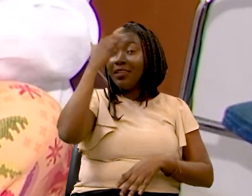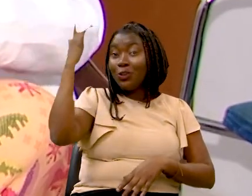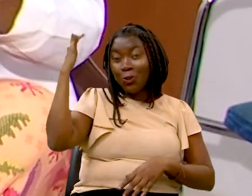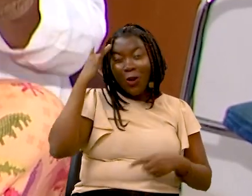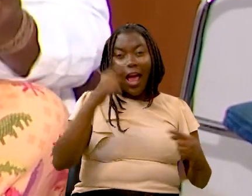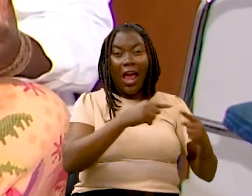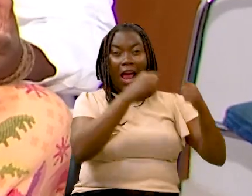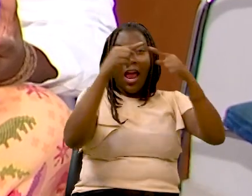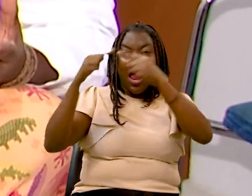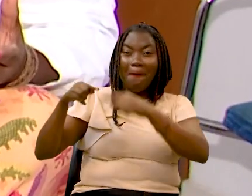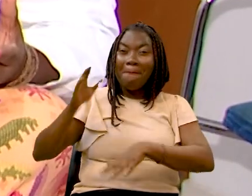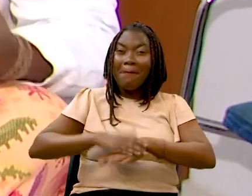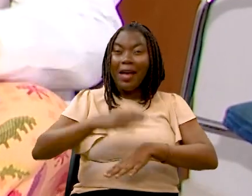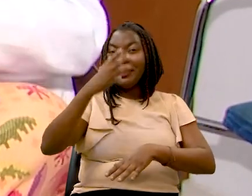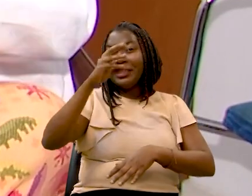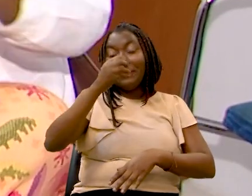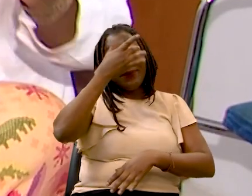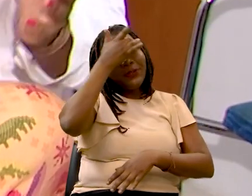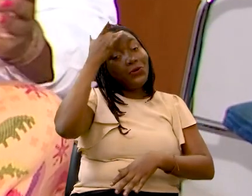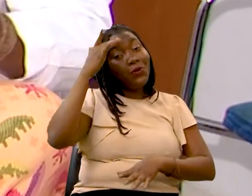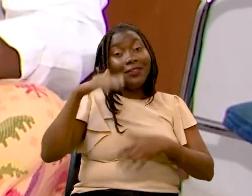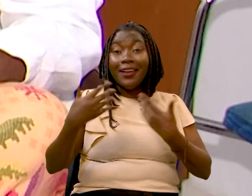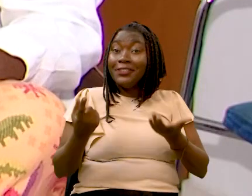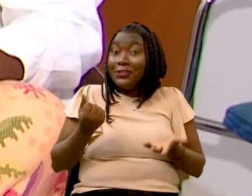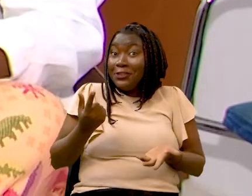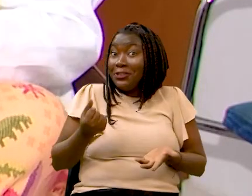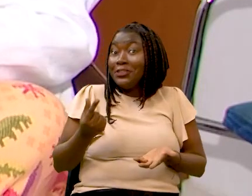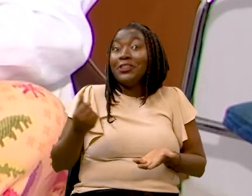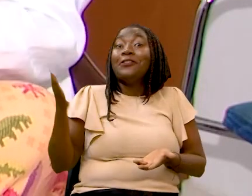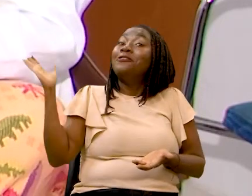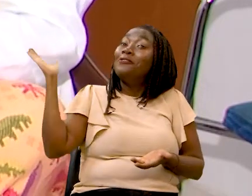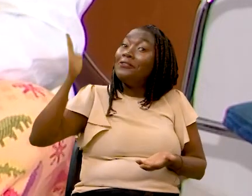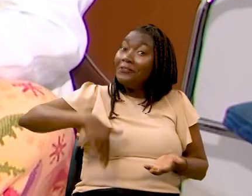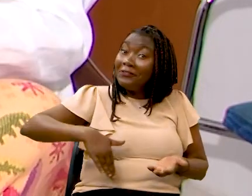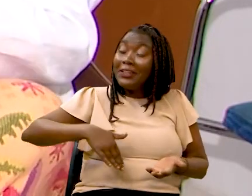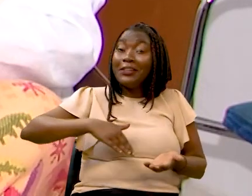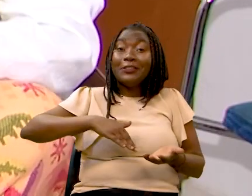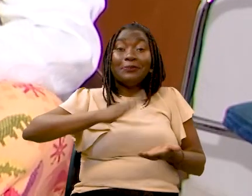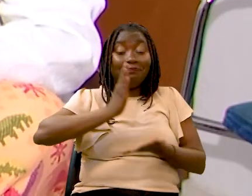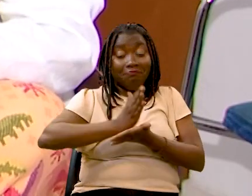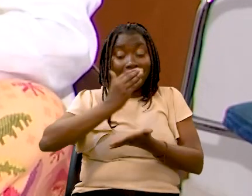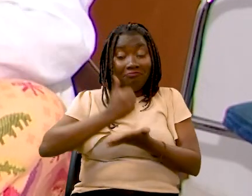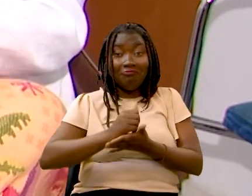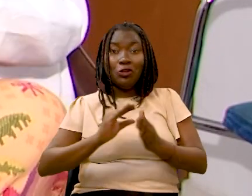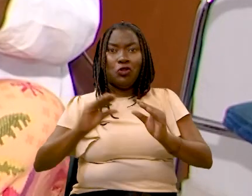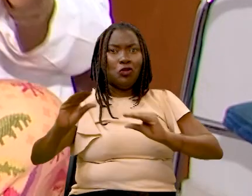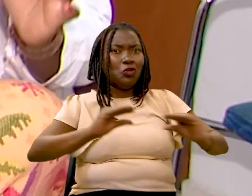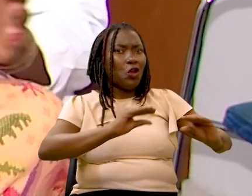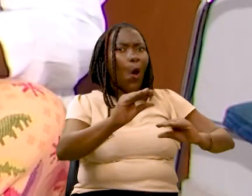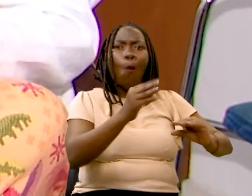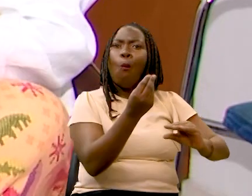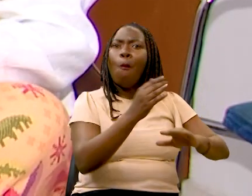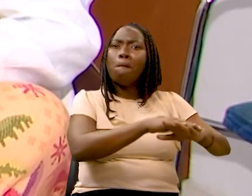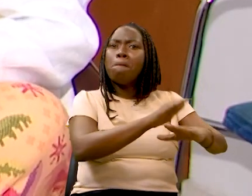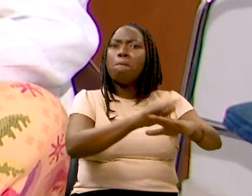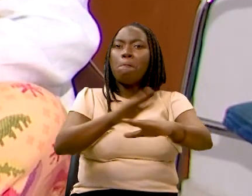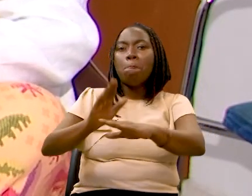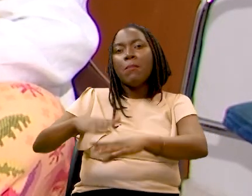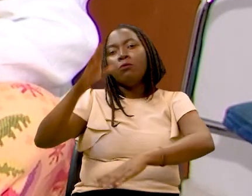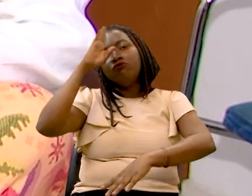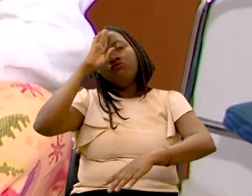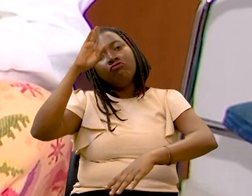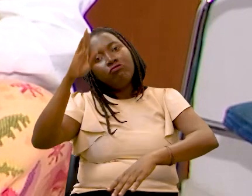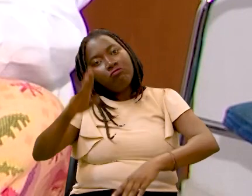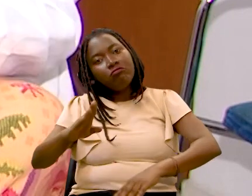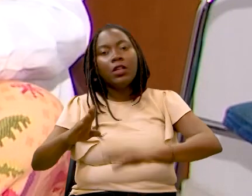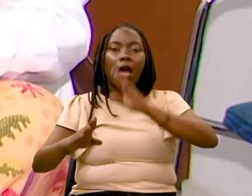a mais de 30 pessoas, numa rede de mais de 30 pessoas, né? Então não foi um dinheiro que veio para a Andréia, que foi distribuído em muitas